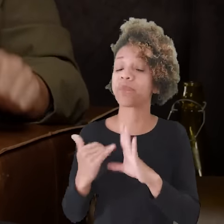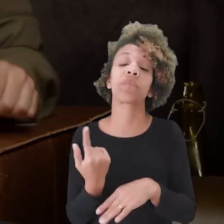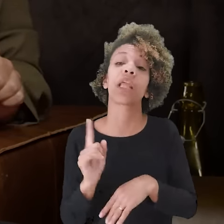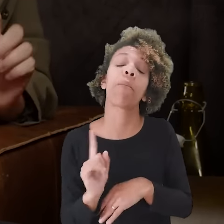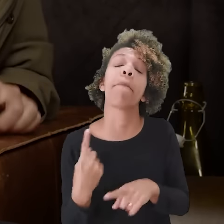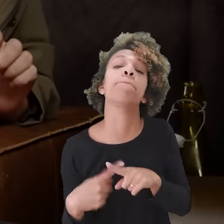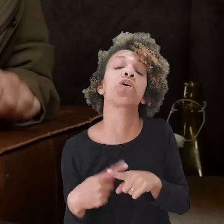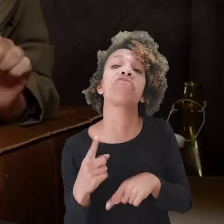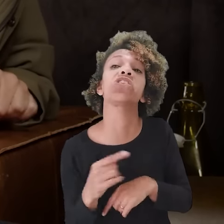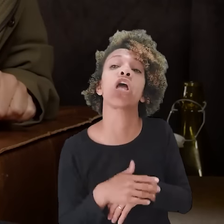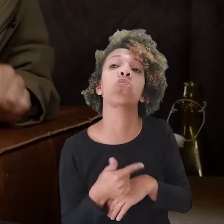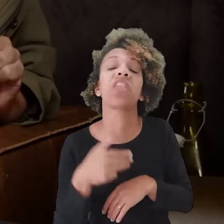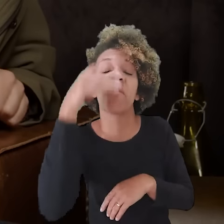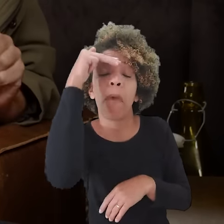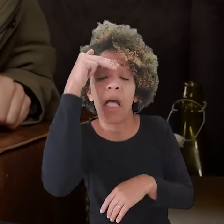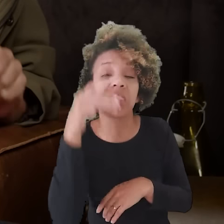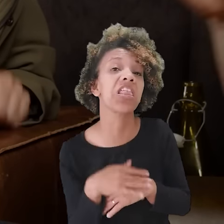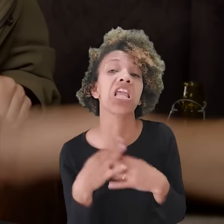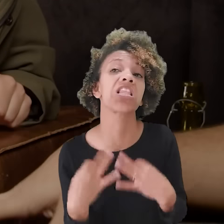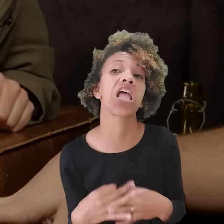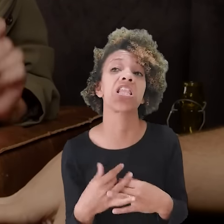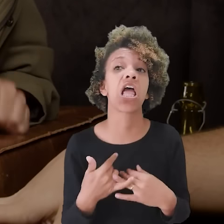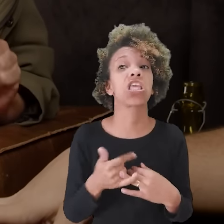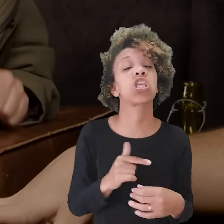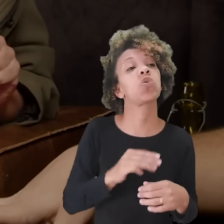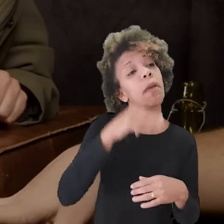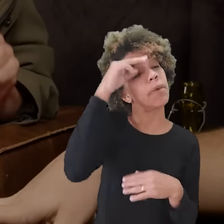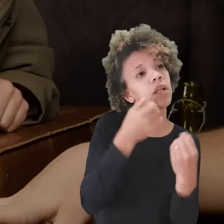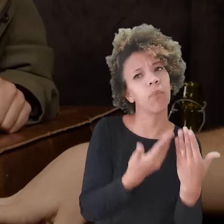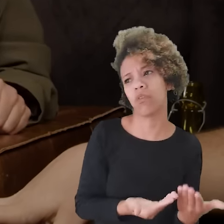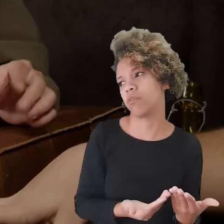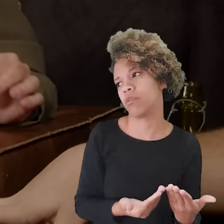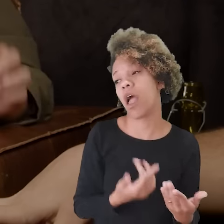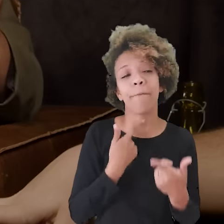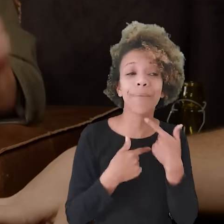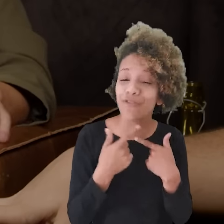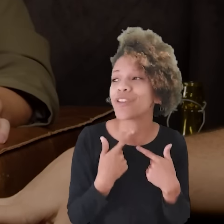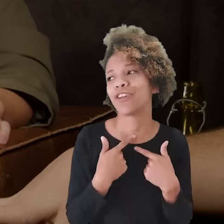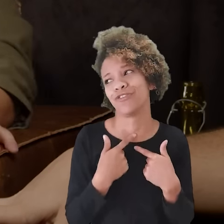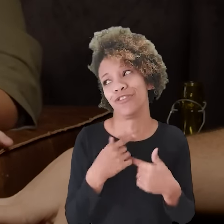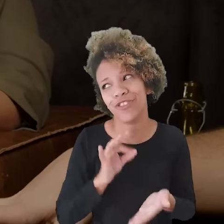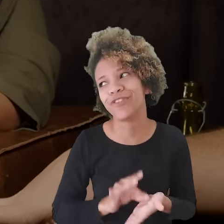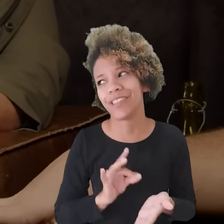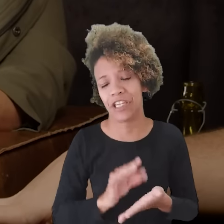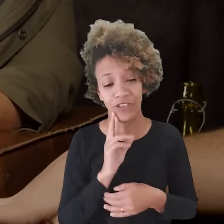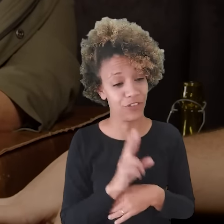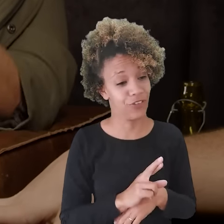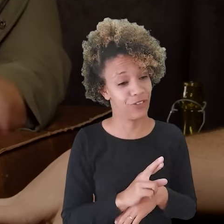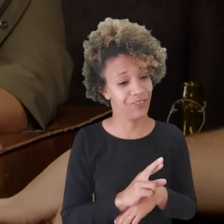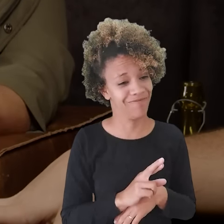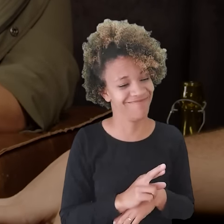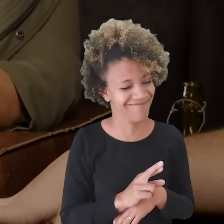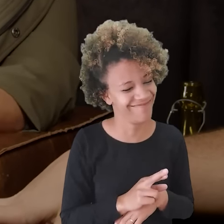ó não é porque você não teve uma madrinha decente que não existe uma madrinha cara a minha vontade de verdade é era